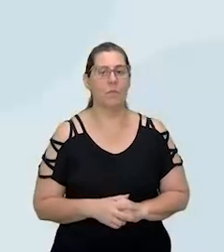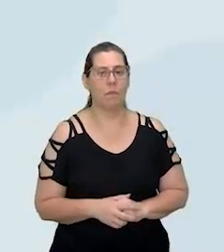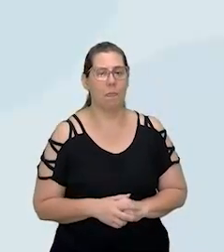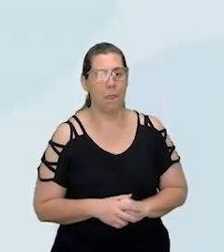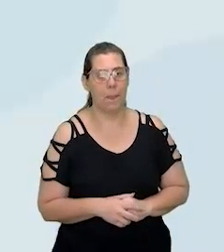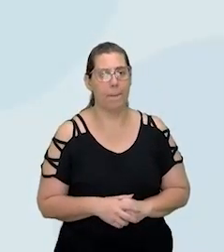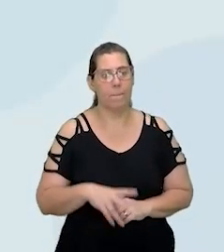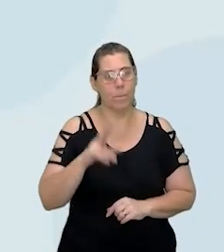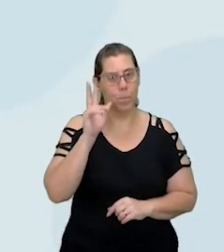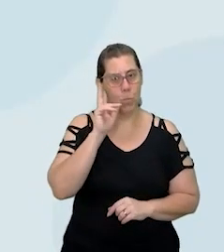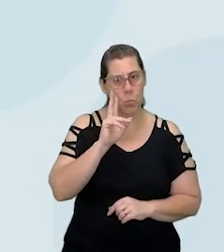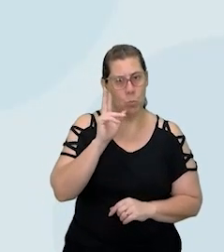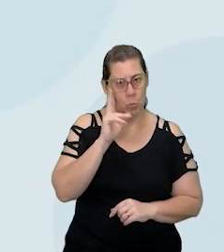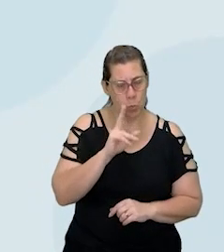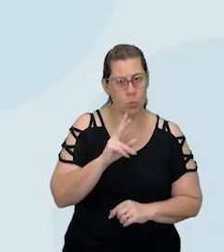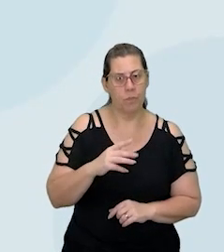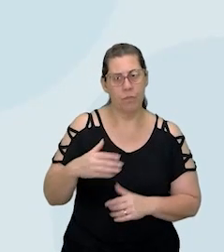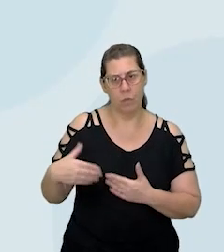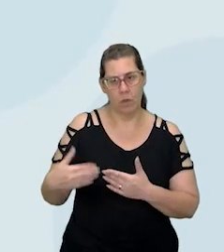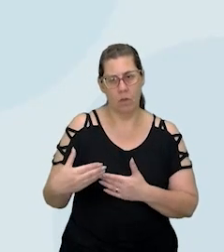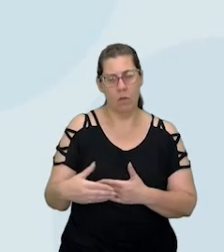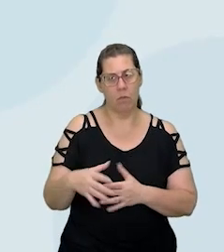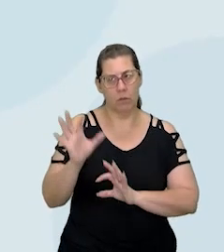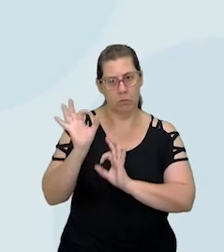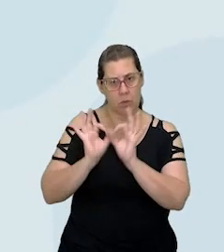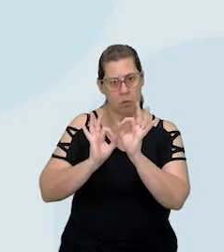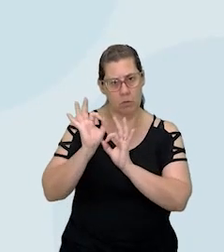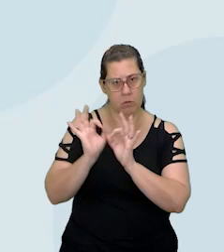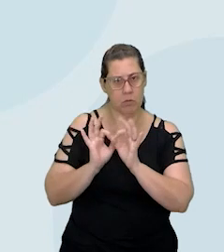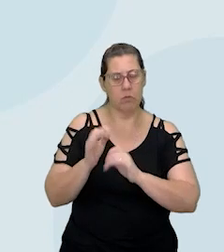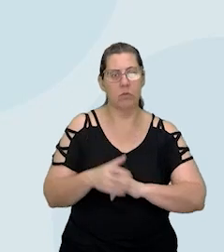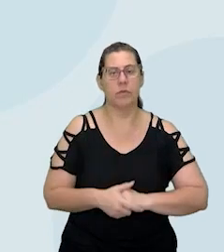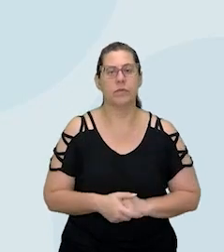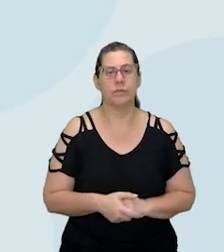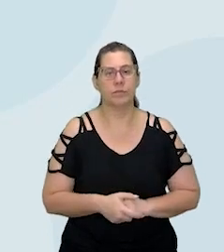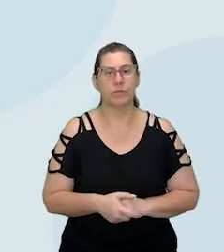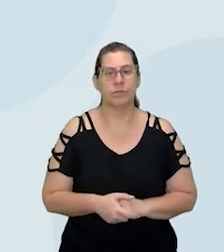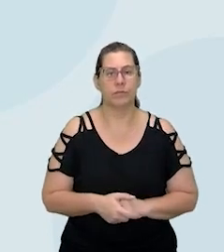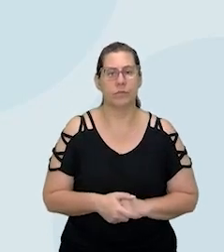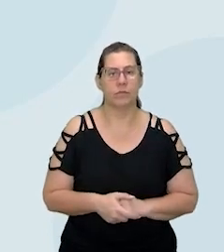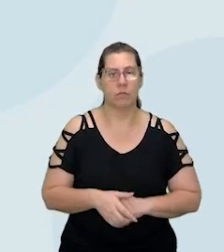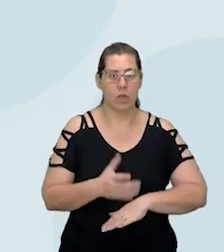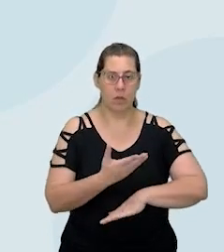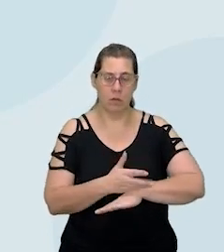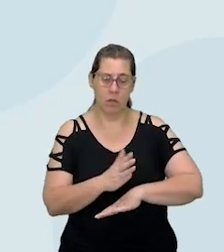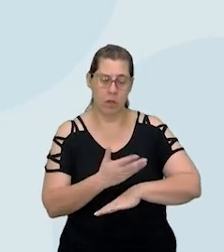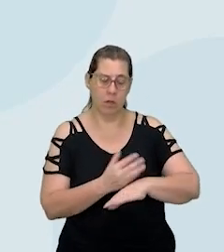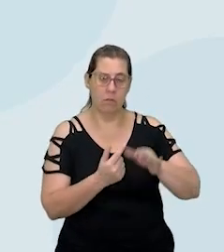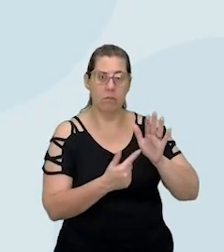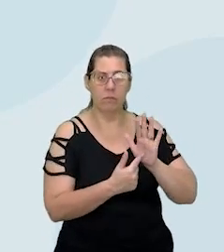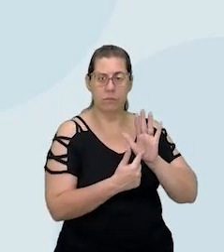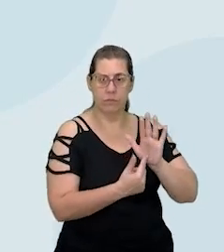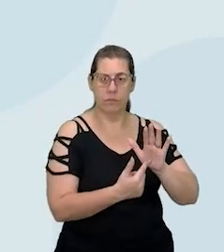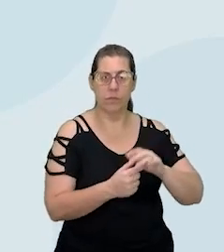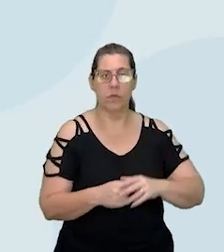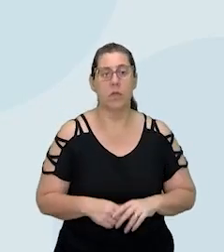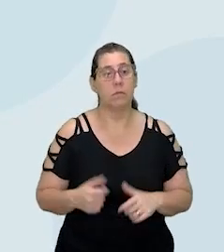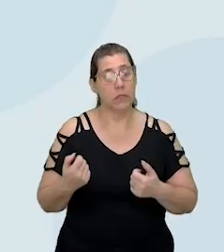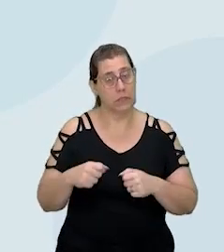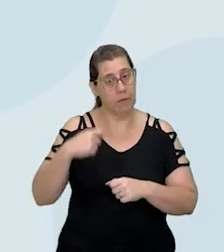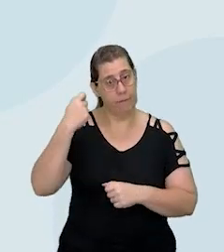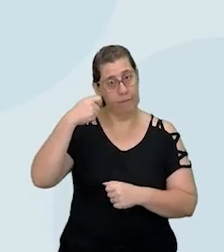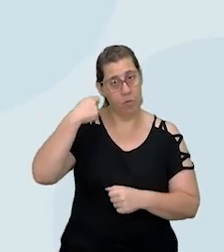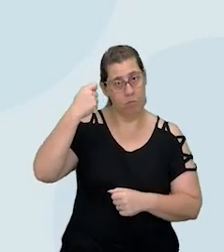vamos fazer a retomada aí só desse processo de construção. Processo de construção, ensaio e apresentação deverá